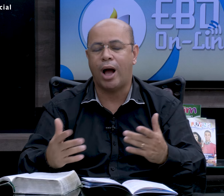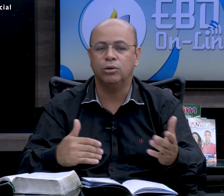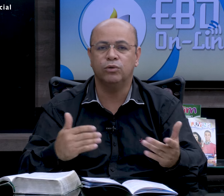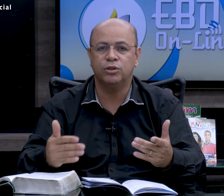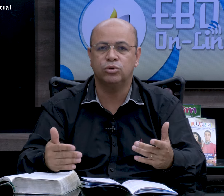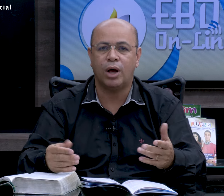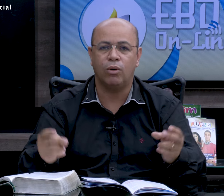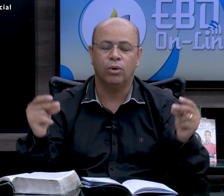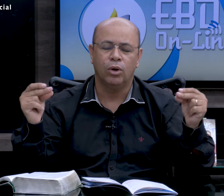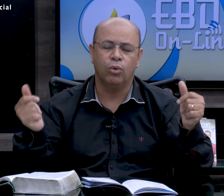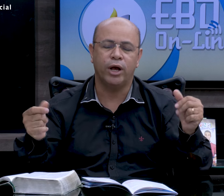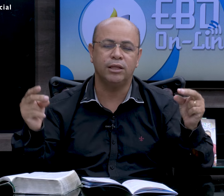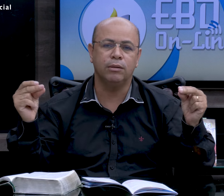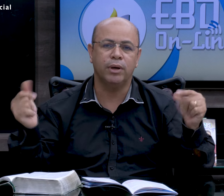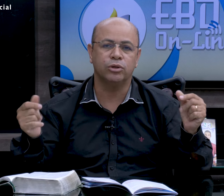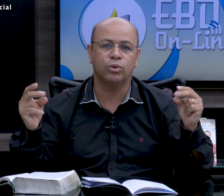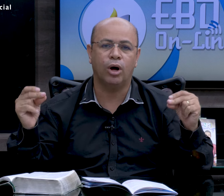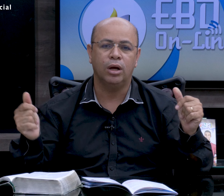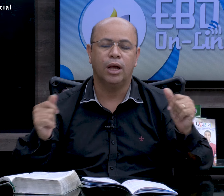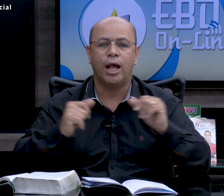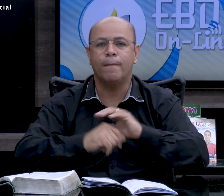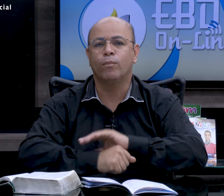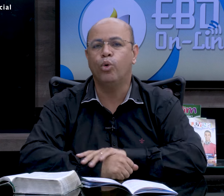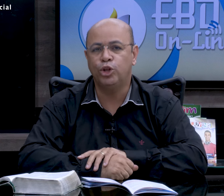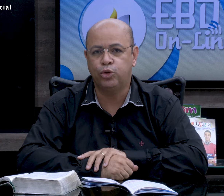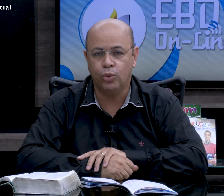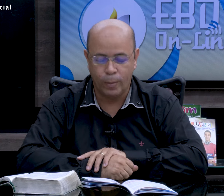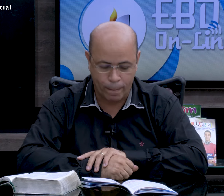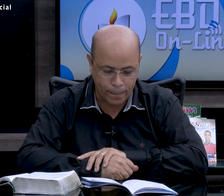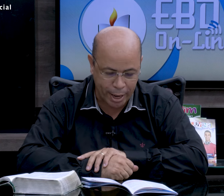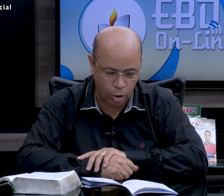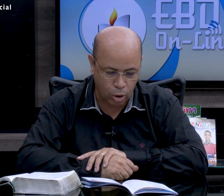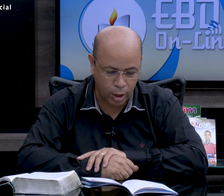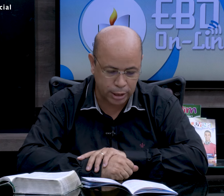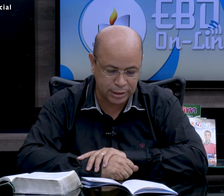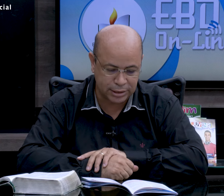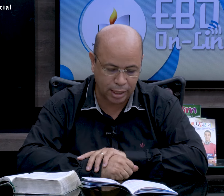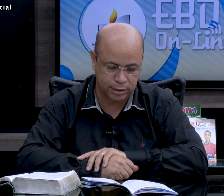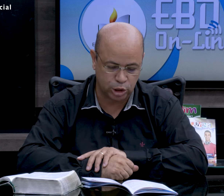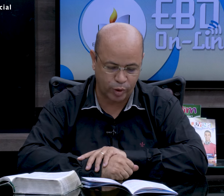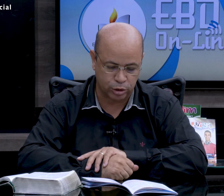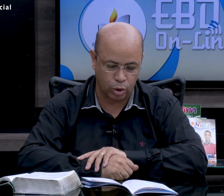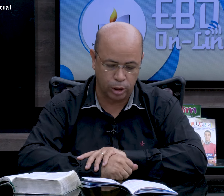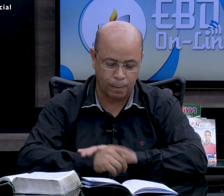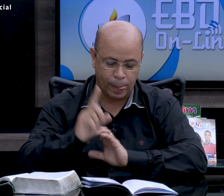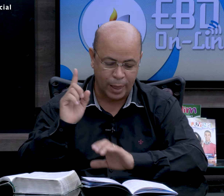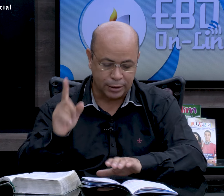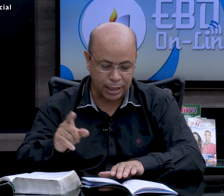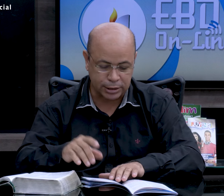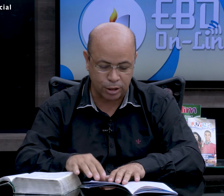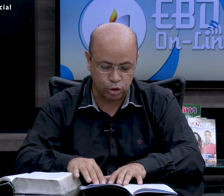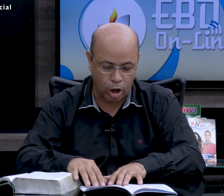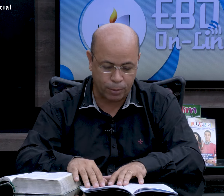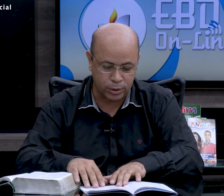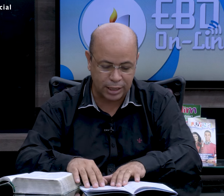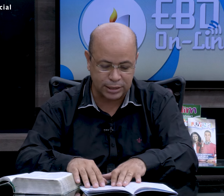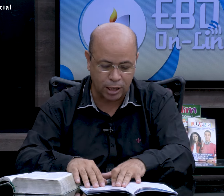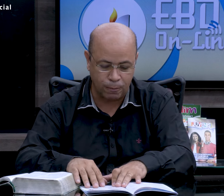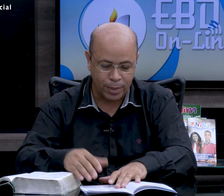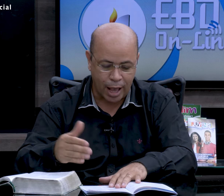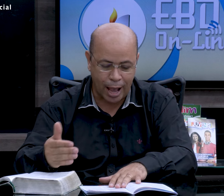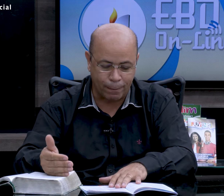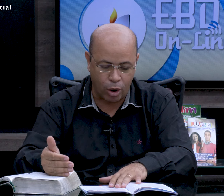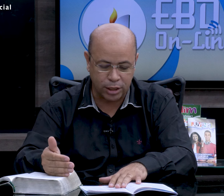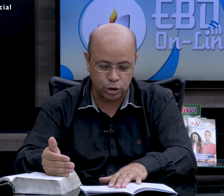com audiovisual o rendimento ó é muito melhor e satisfatório terceiro tópico da